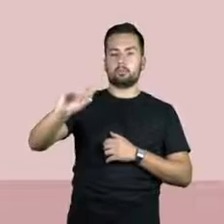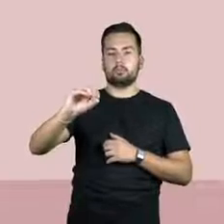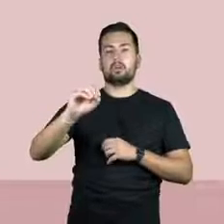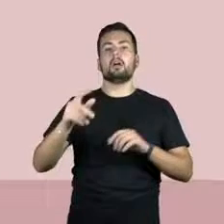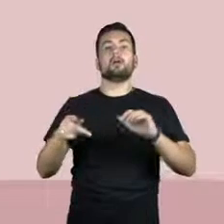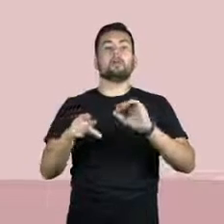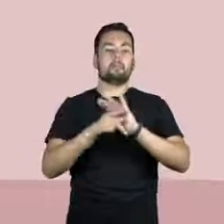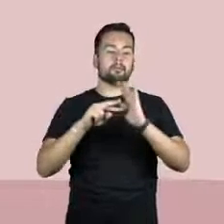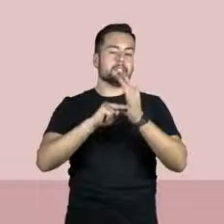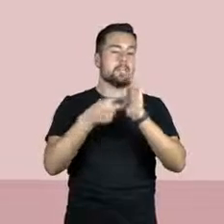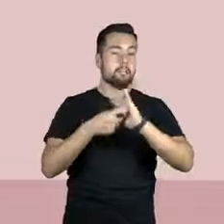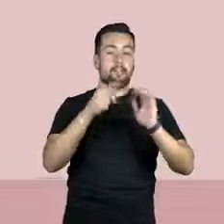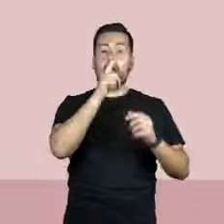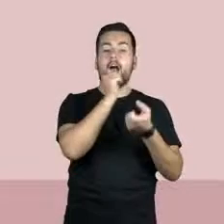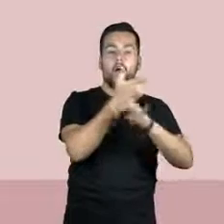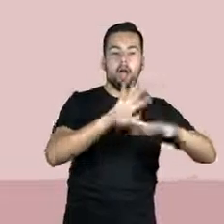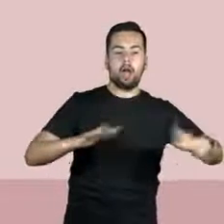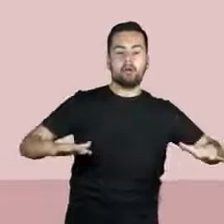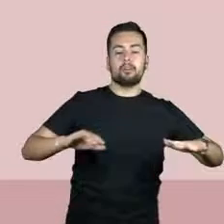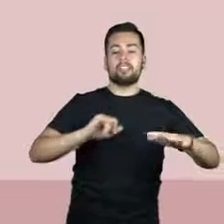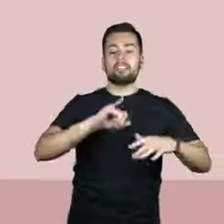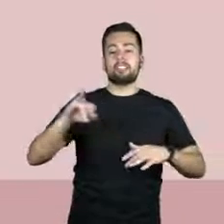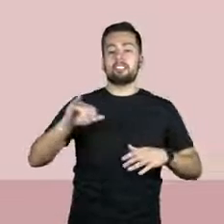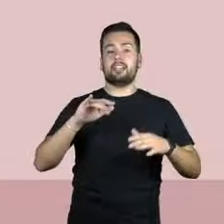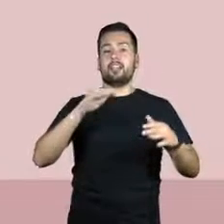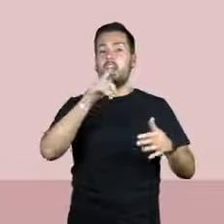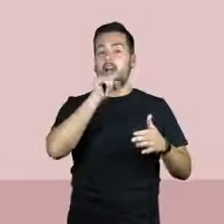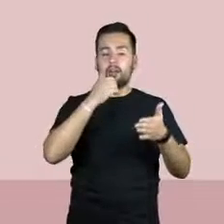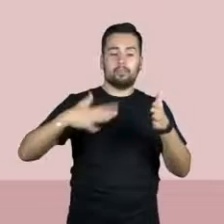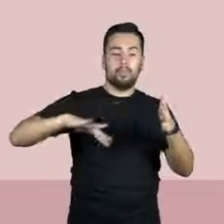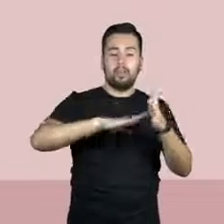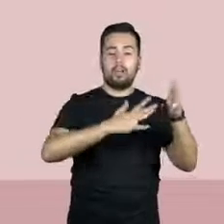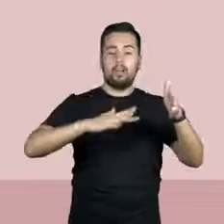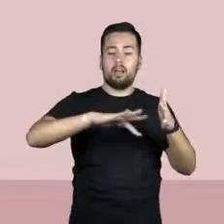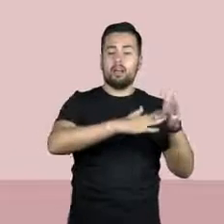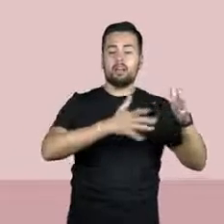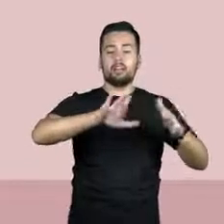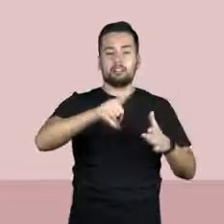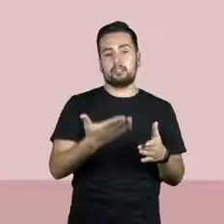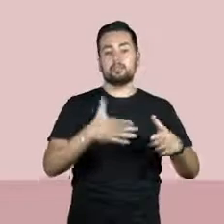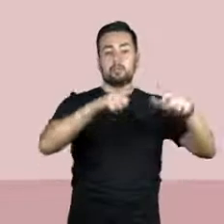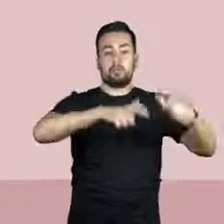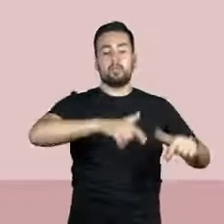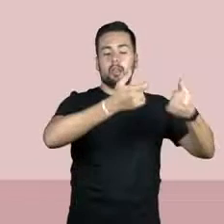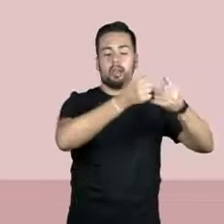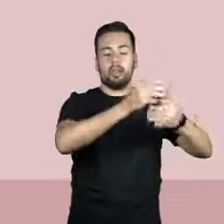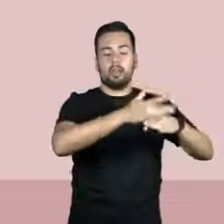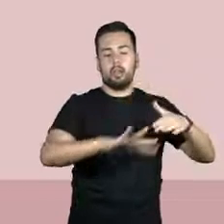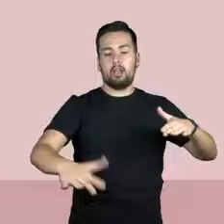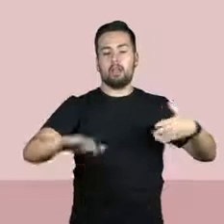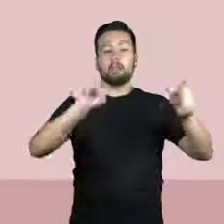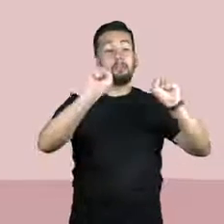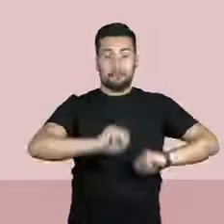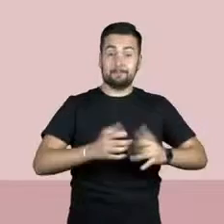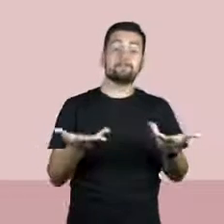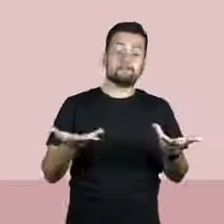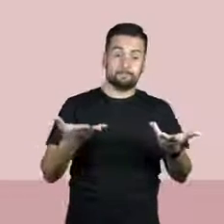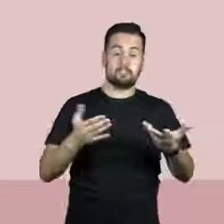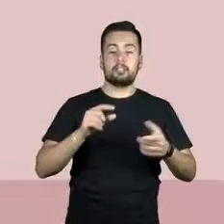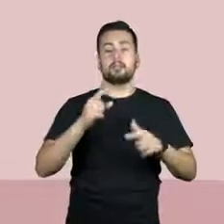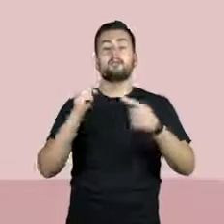tem um efeito muito danoso para a estabilidade de talude. Como? Primeiro,